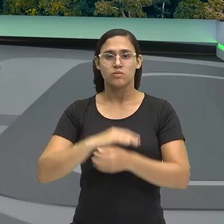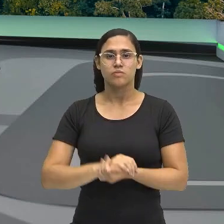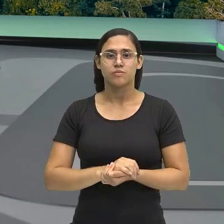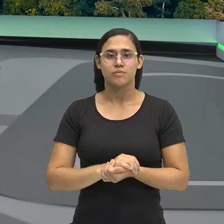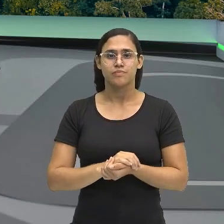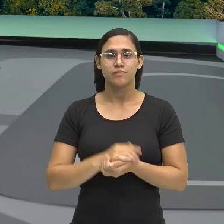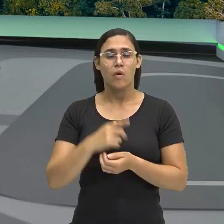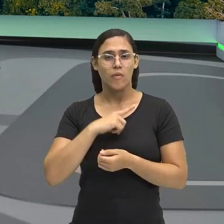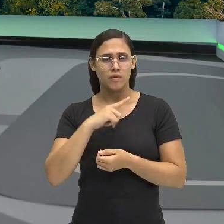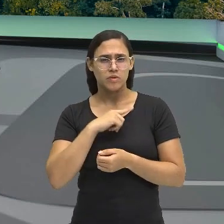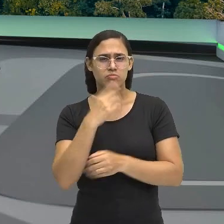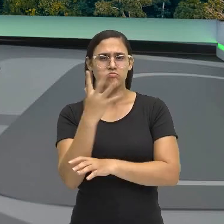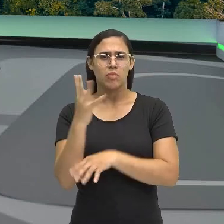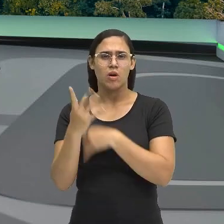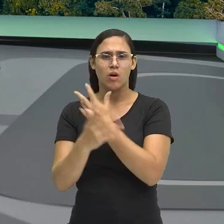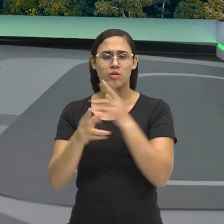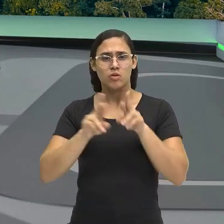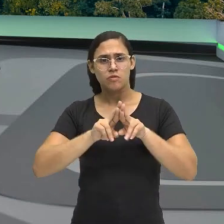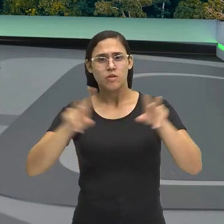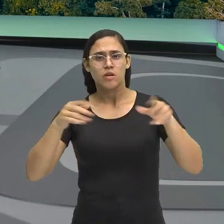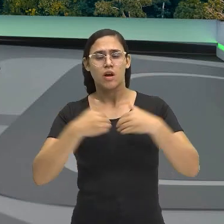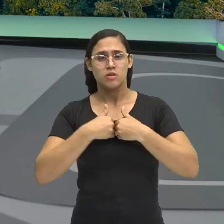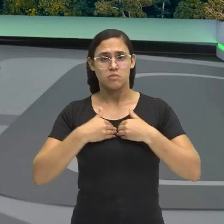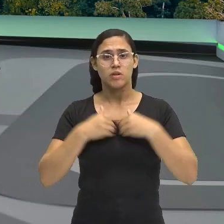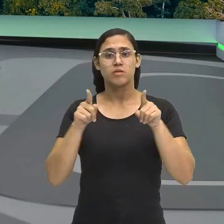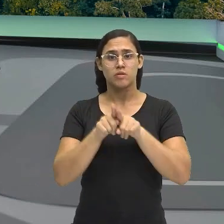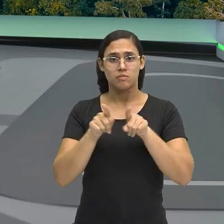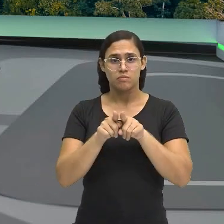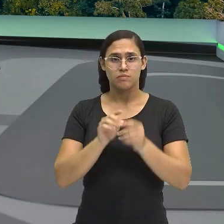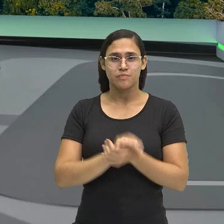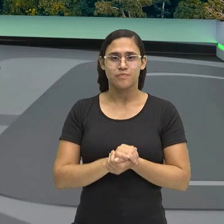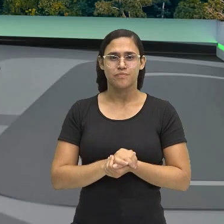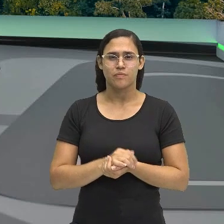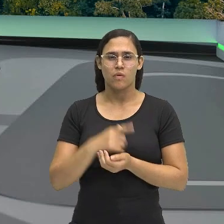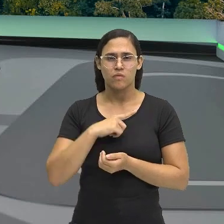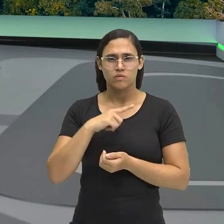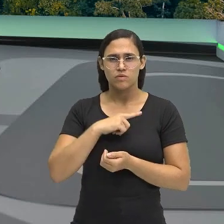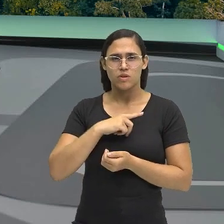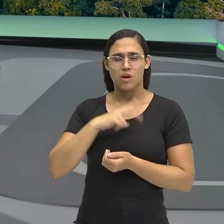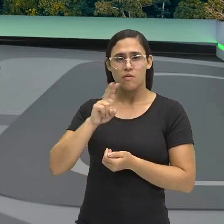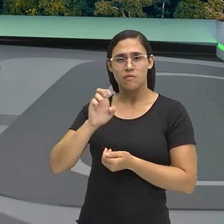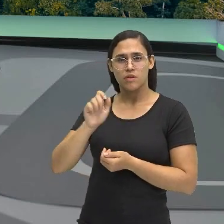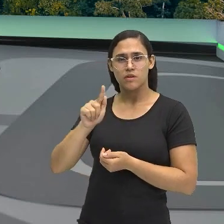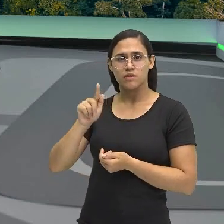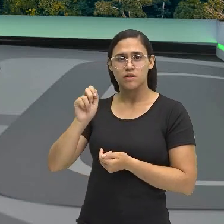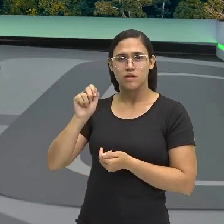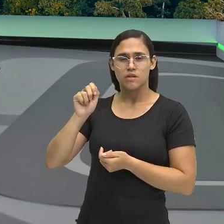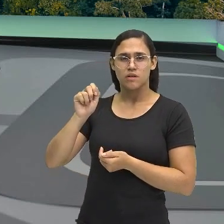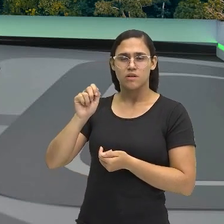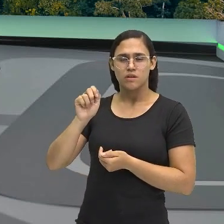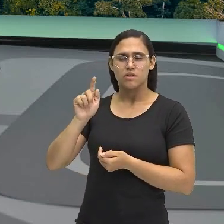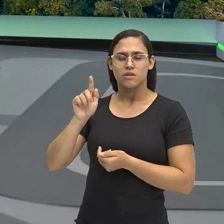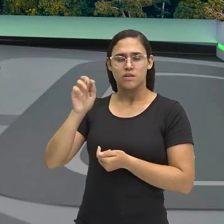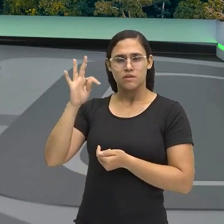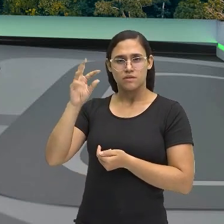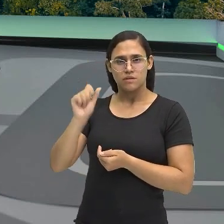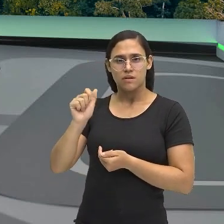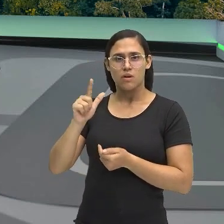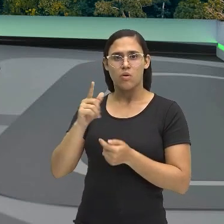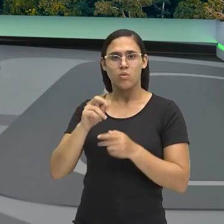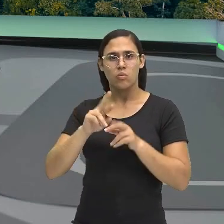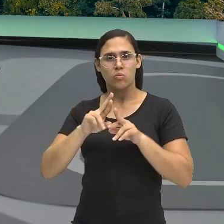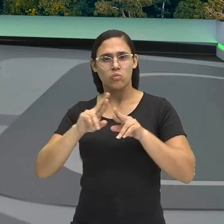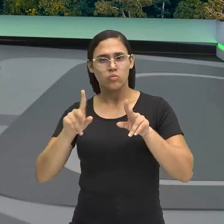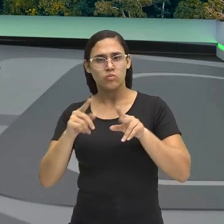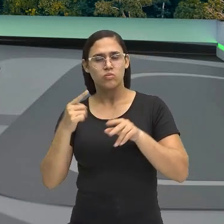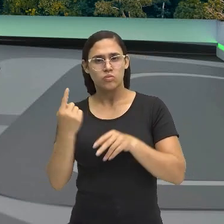vai encontrar plantas bem diferentes, animais diferentes também, cobertura vegetal também bem distintas, né? Por conta dessas características